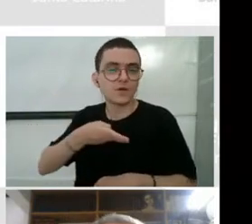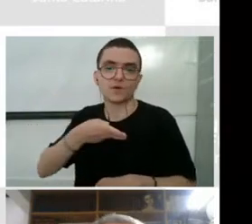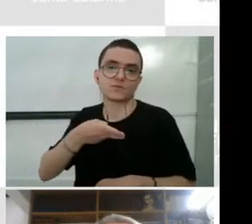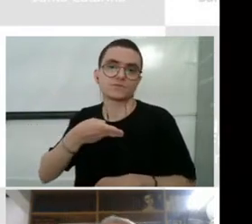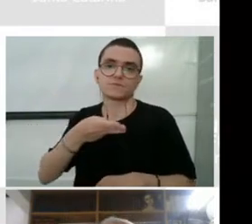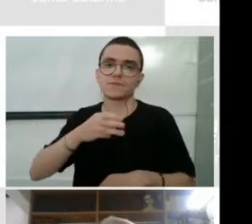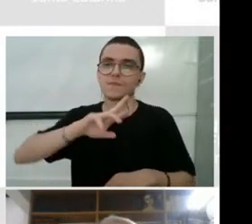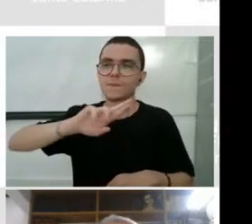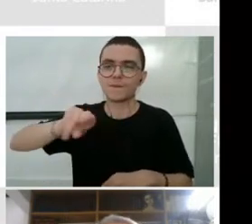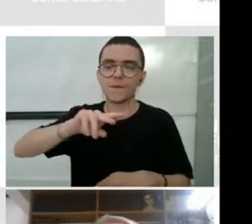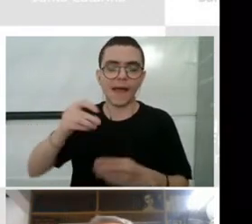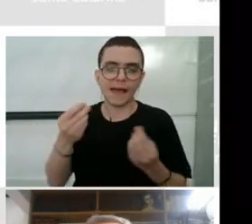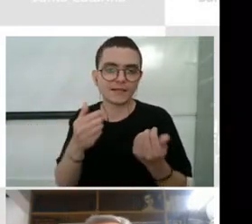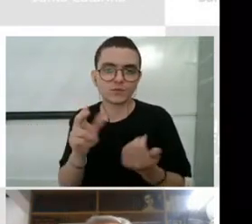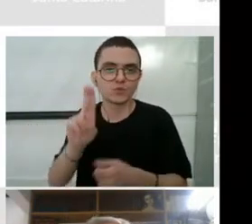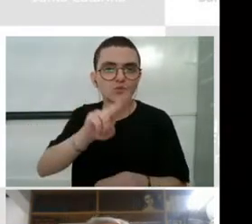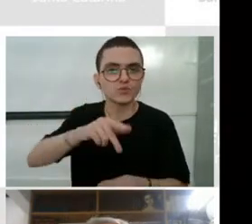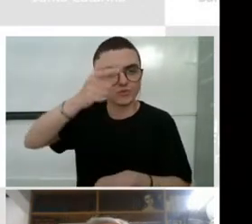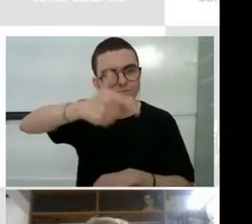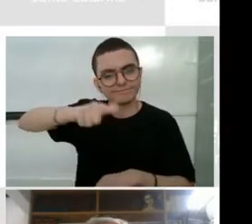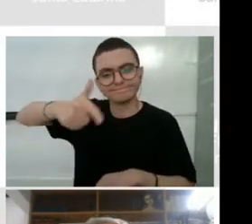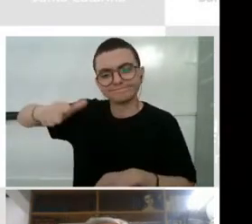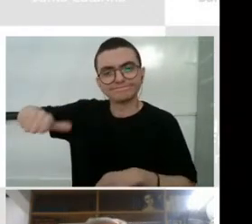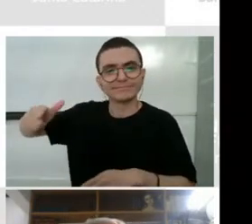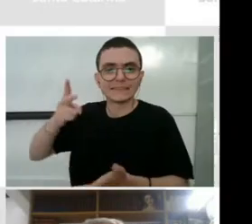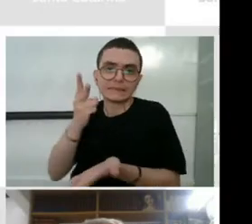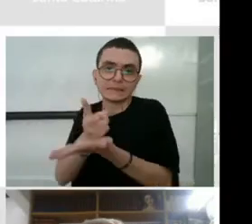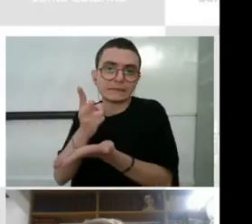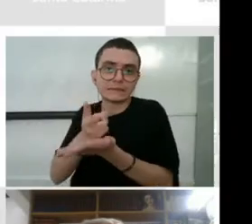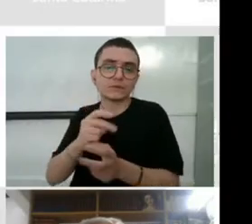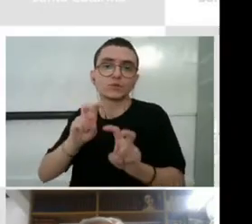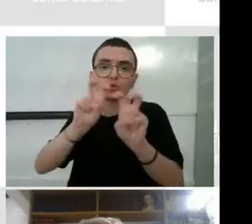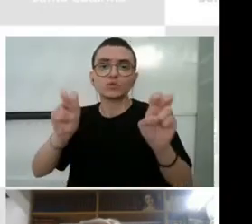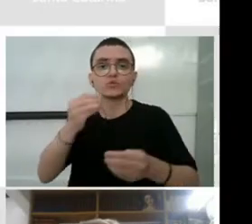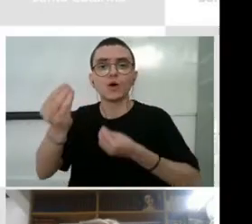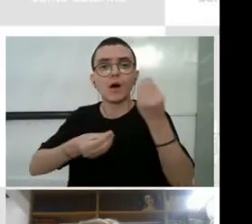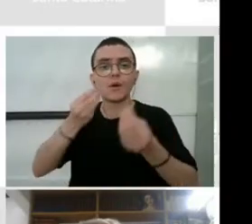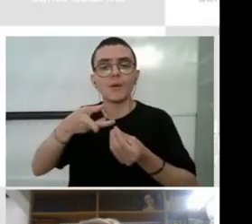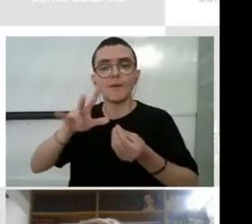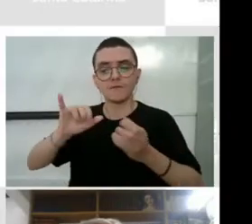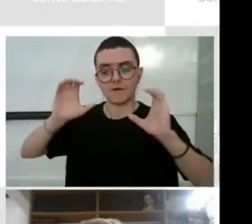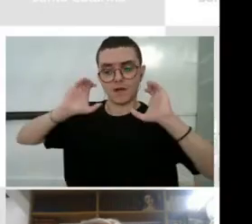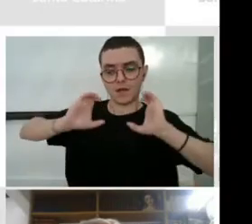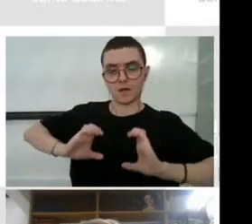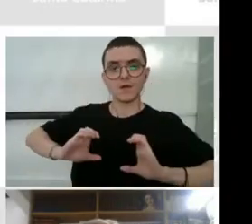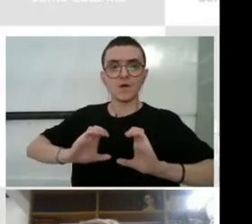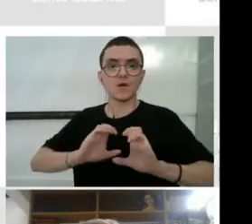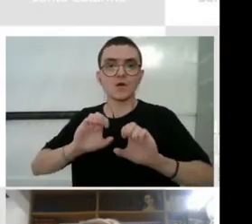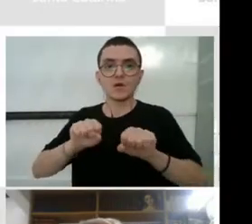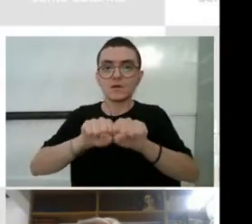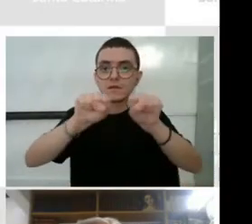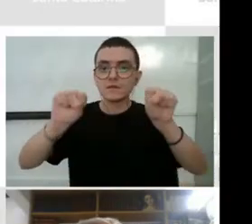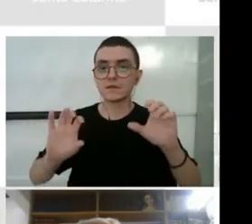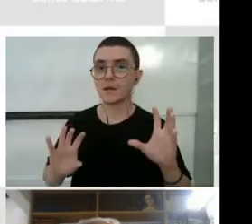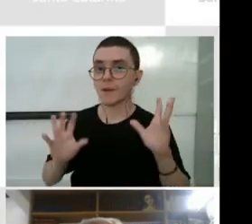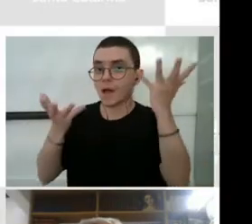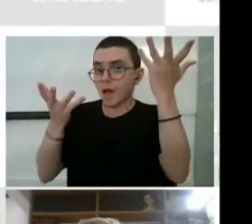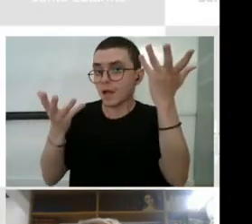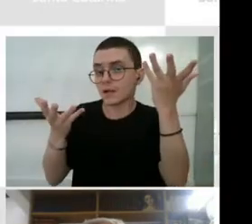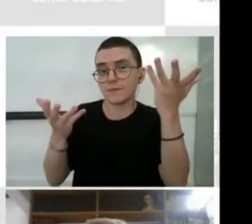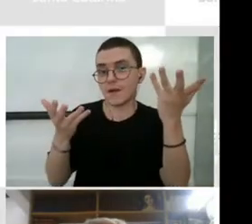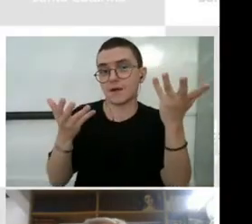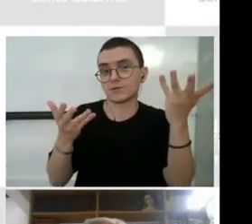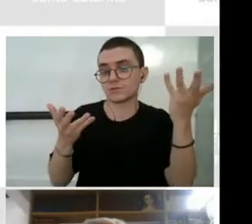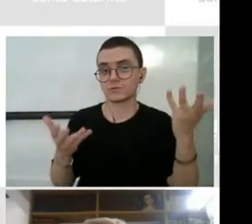incidência, digamos assim, sobre o comportamento do sistema climático, ou seja, não há nenhuma incidência real na